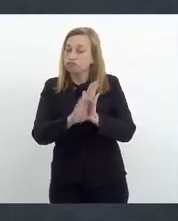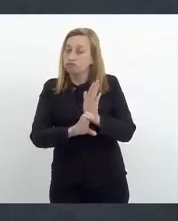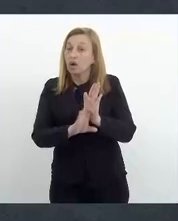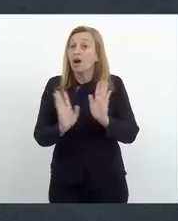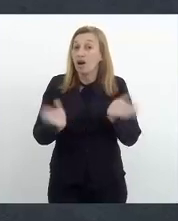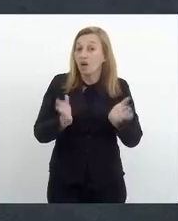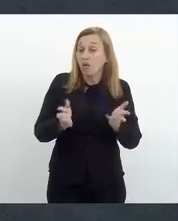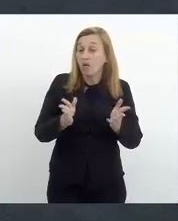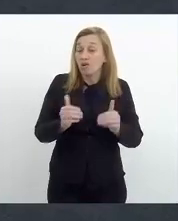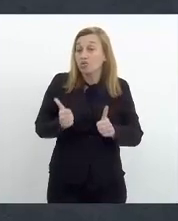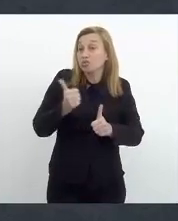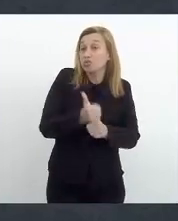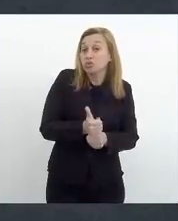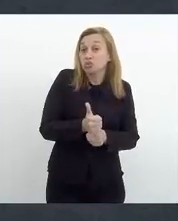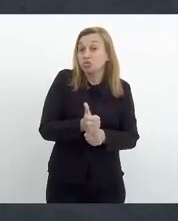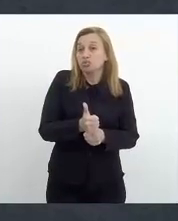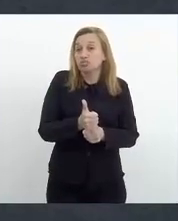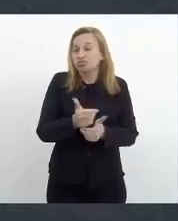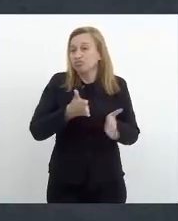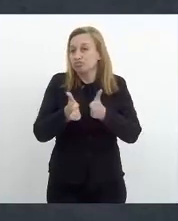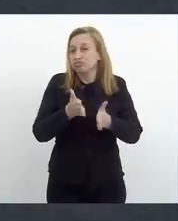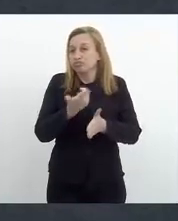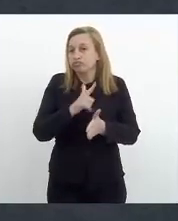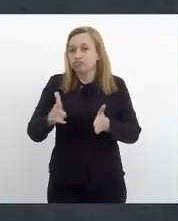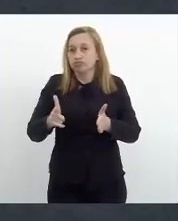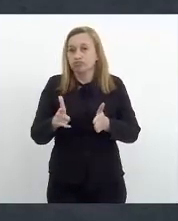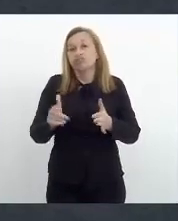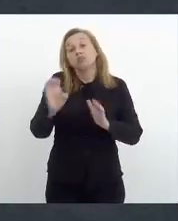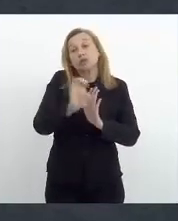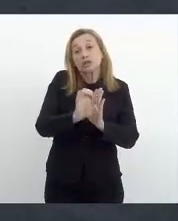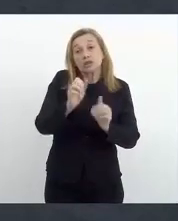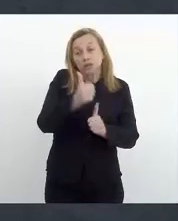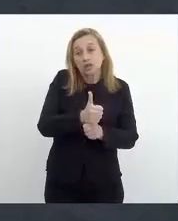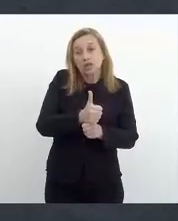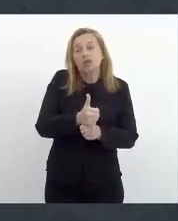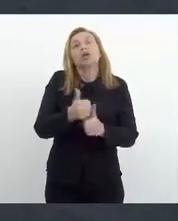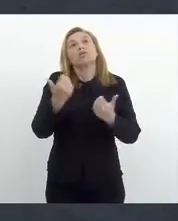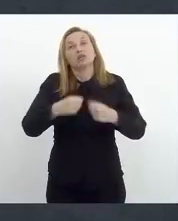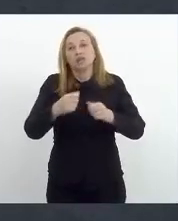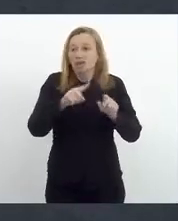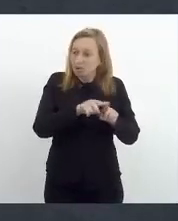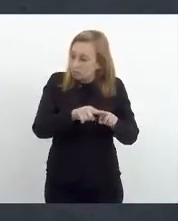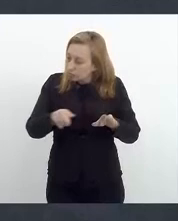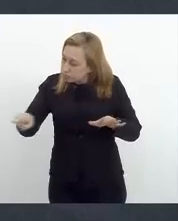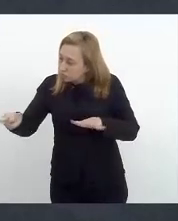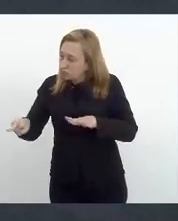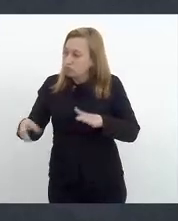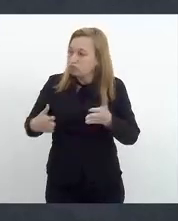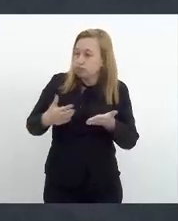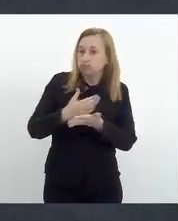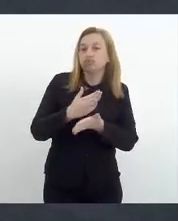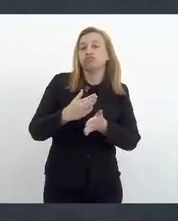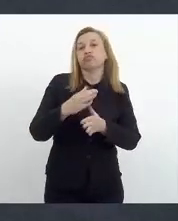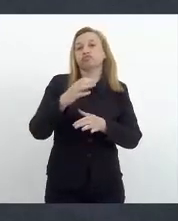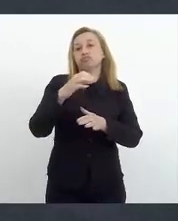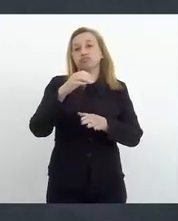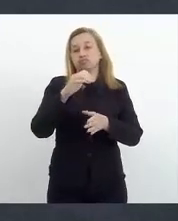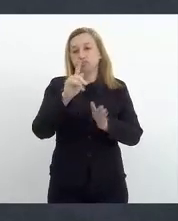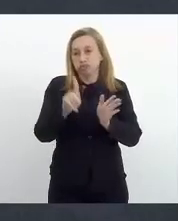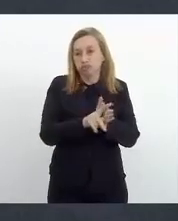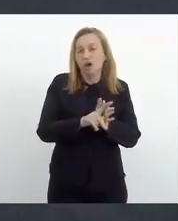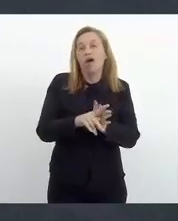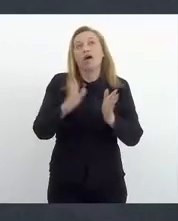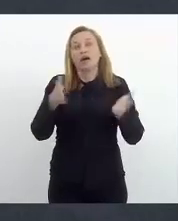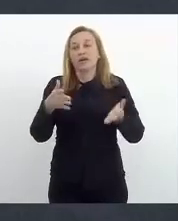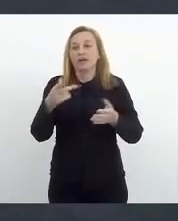estamos fazendo audiência pública de substitutivo sem ter acesso ao substitutivo a gente tem que diminuir ao longo da semana aprovação do projeto aí